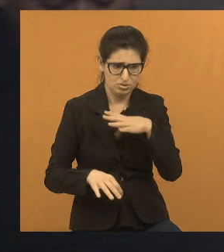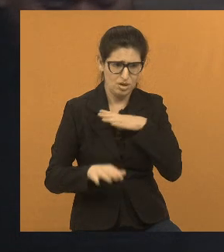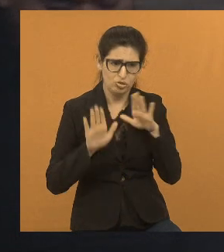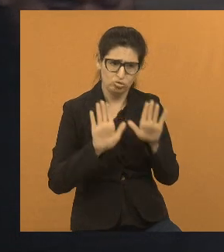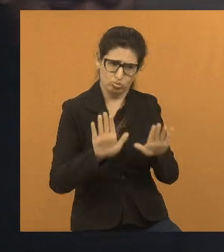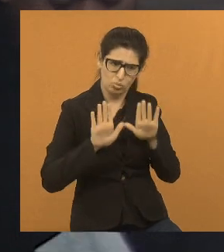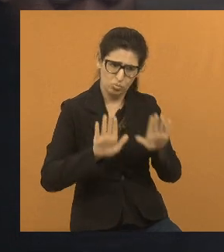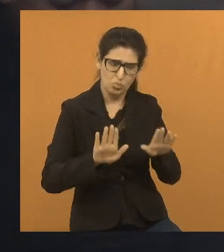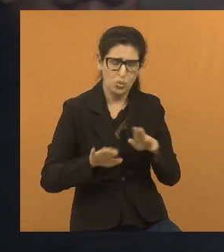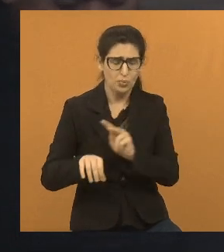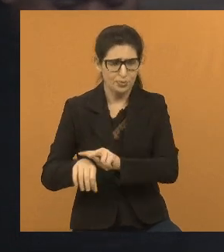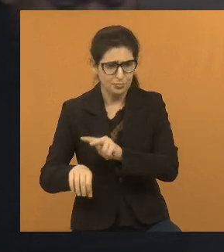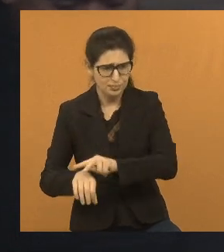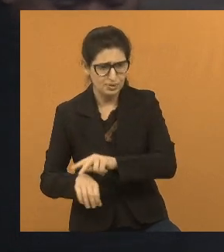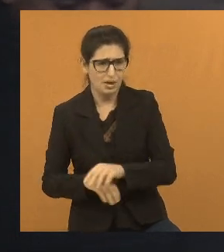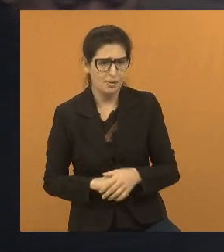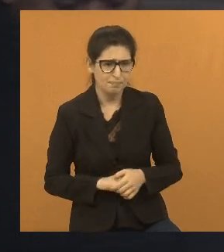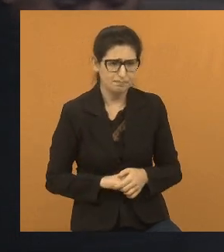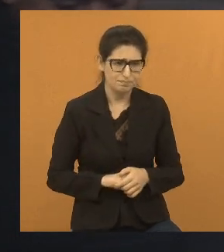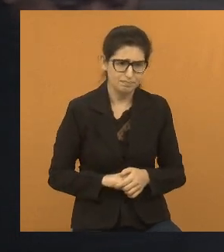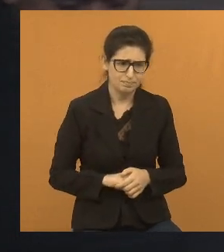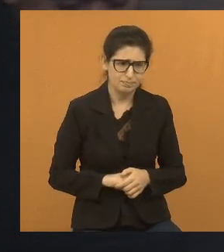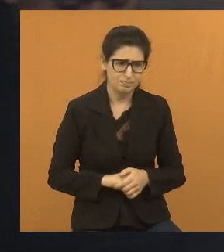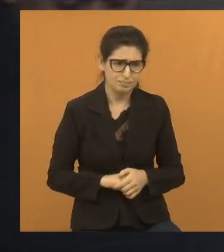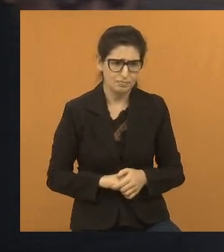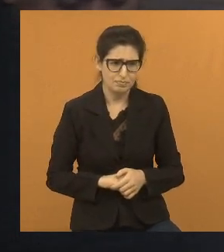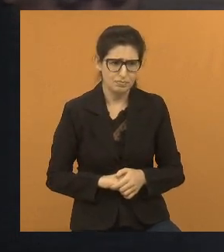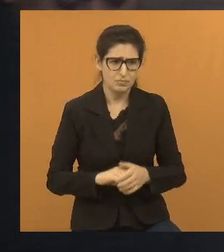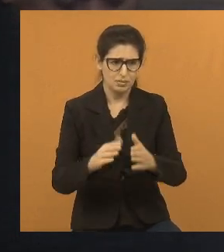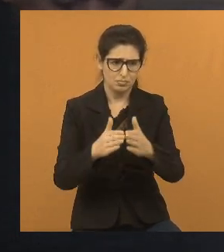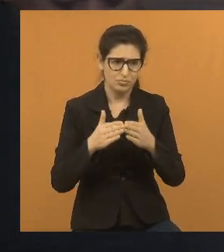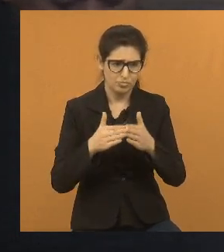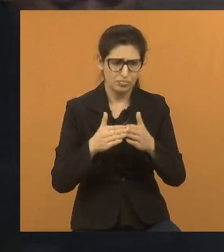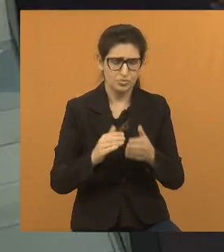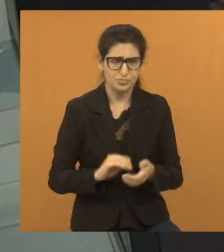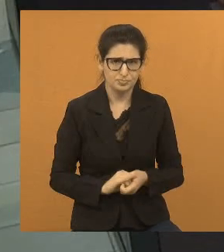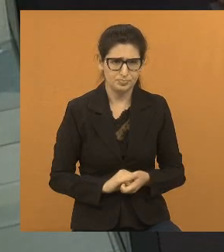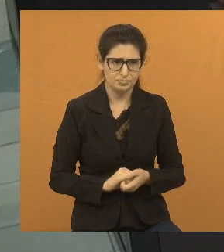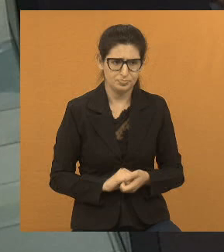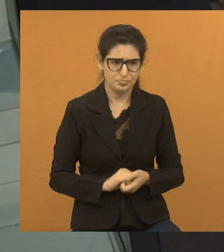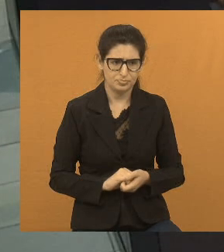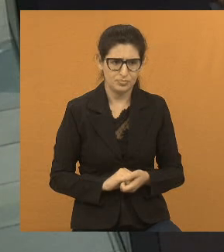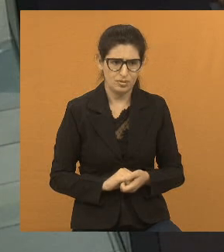a essas disposições contidas na lei federal, por gentileza.